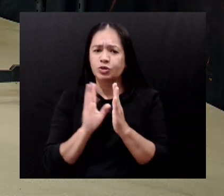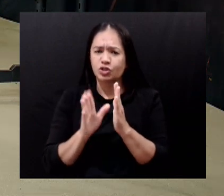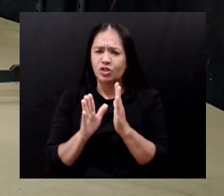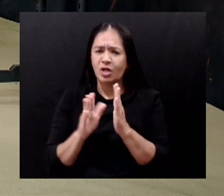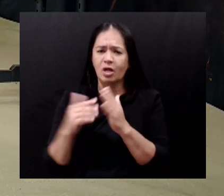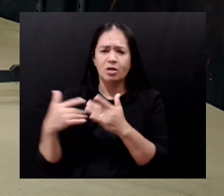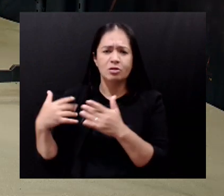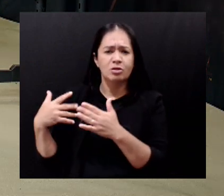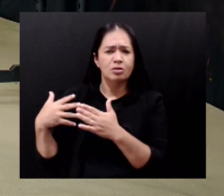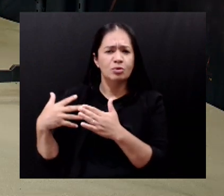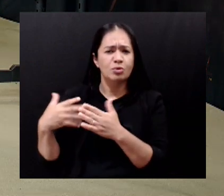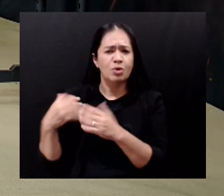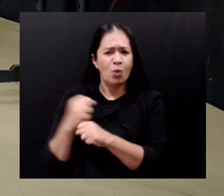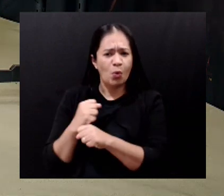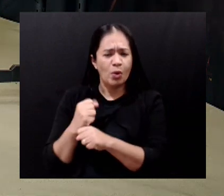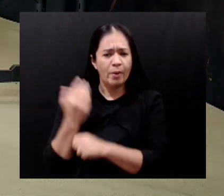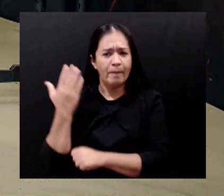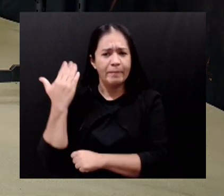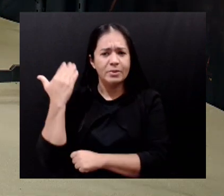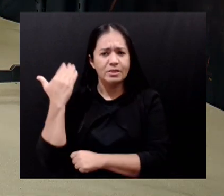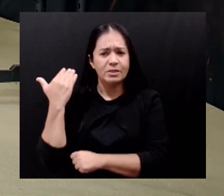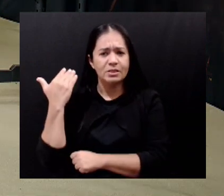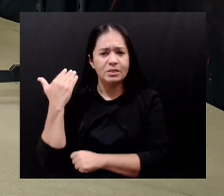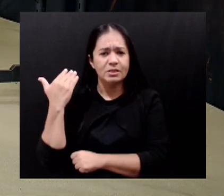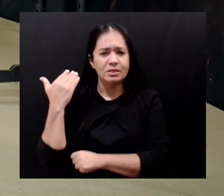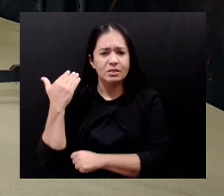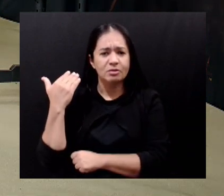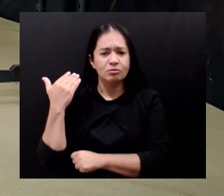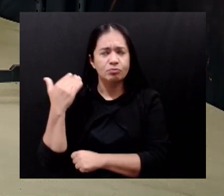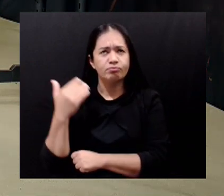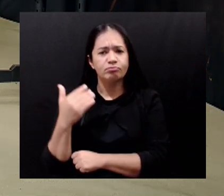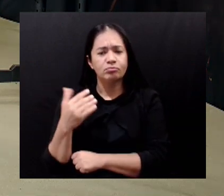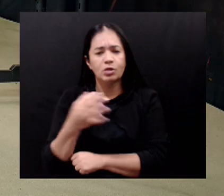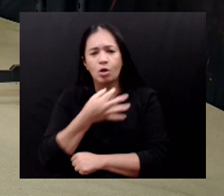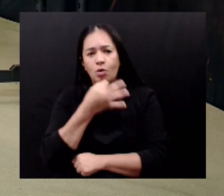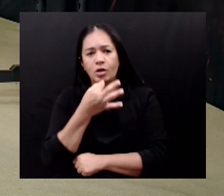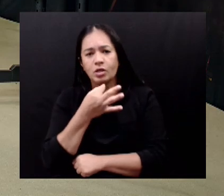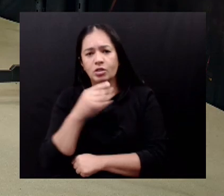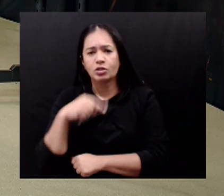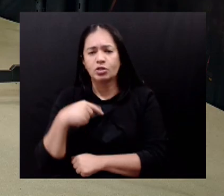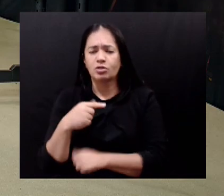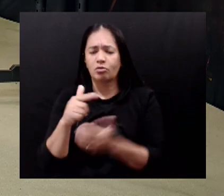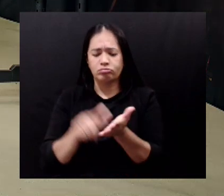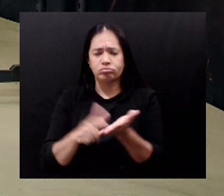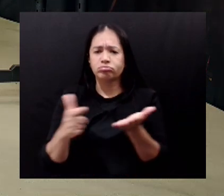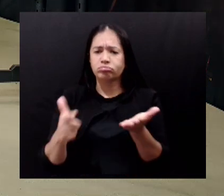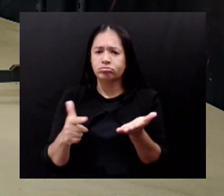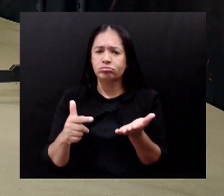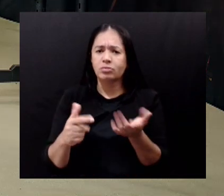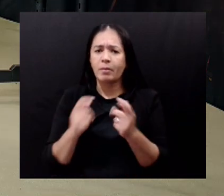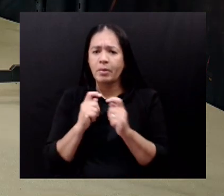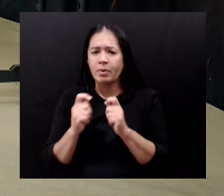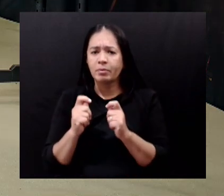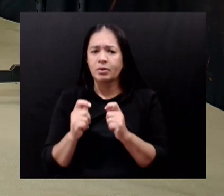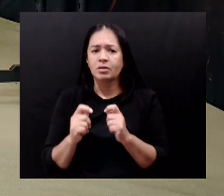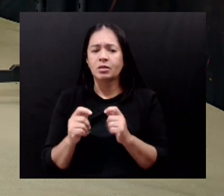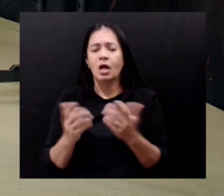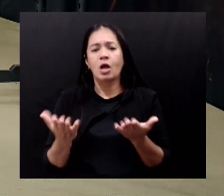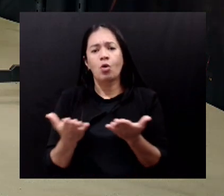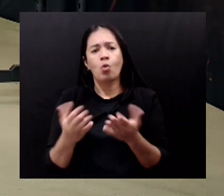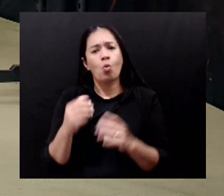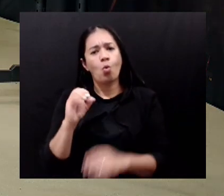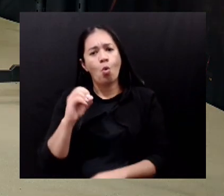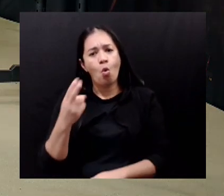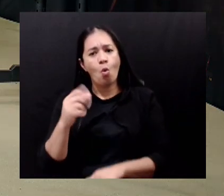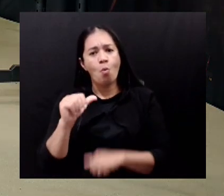passado ele foi, se eu não me engano, nós fizemos até uma matéria sobre esse decreto e tal. E agora, ou ele mudou? Não, Que alteração